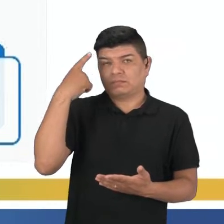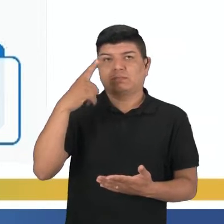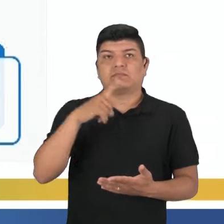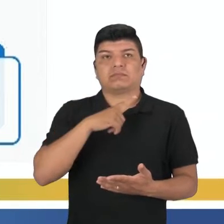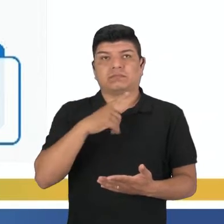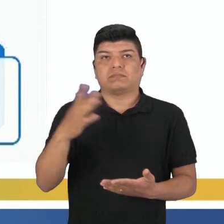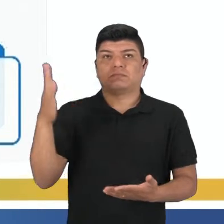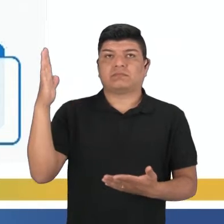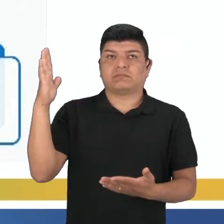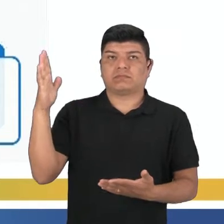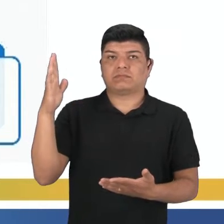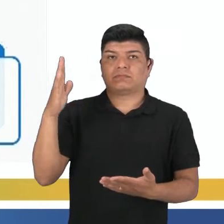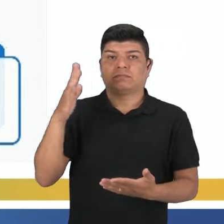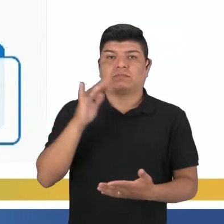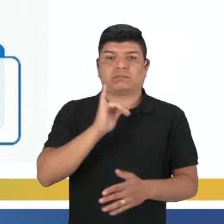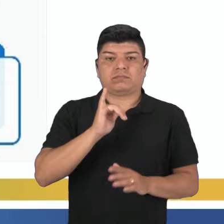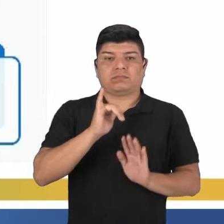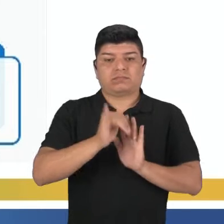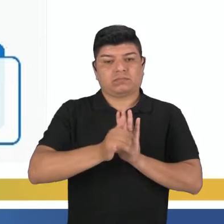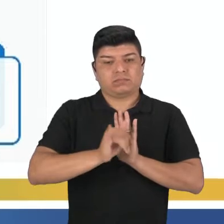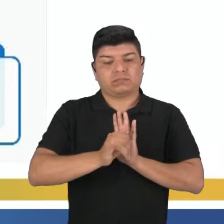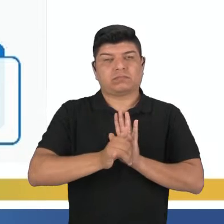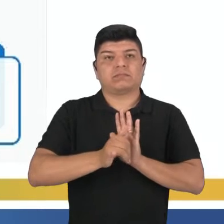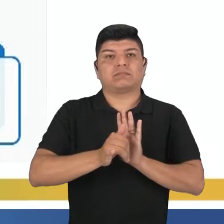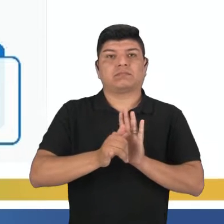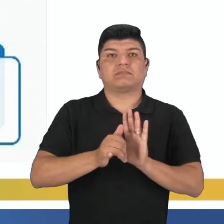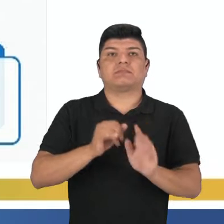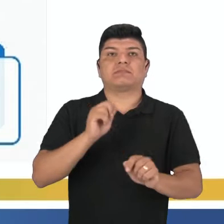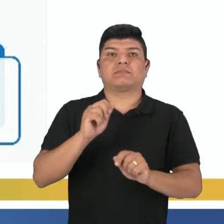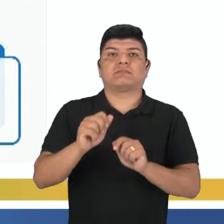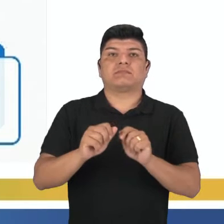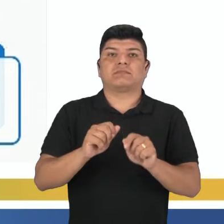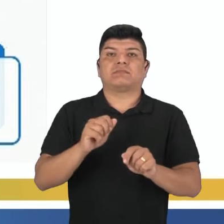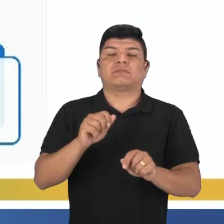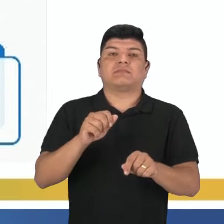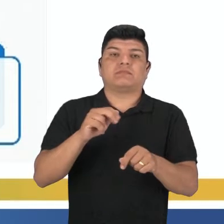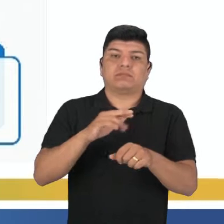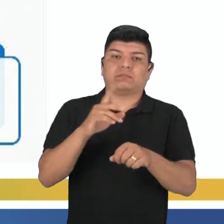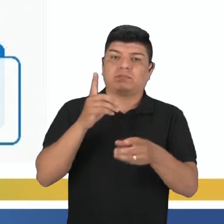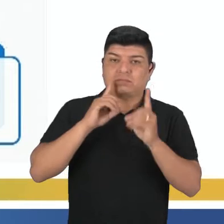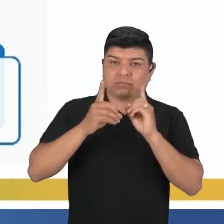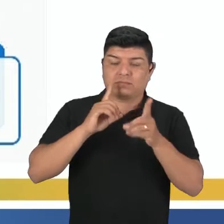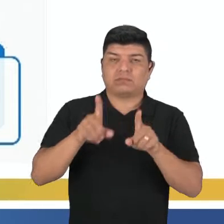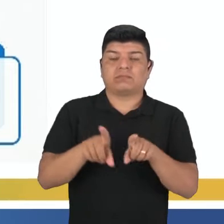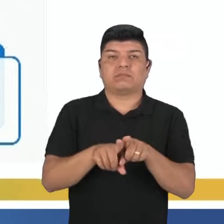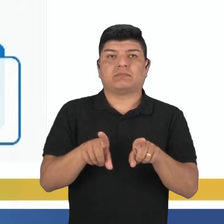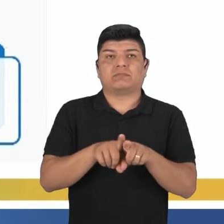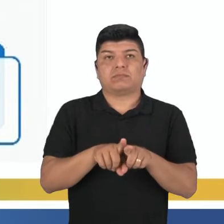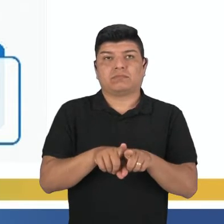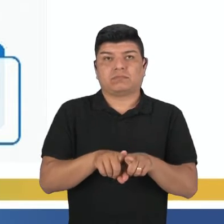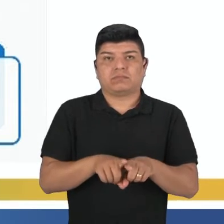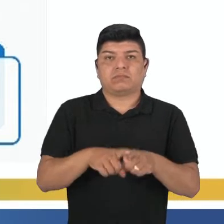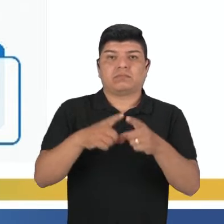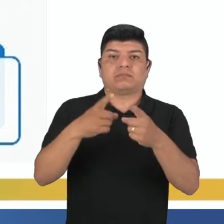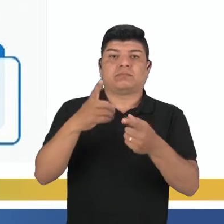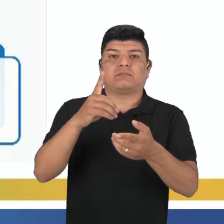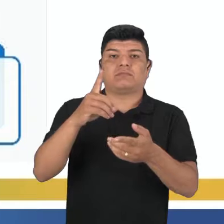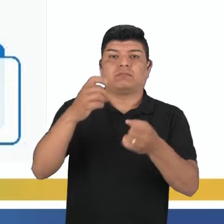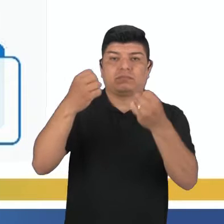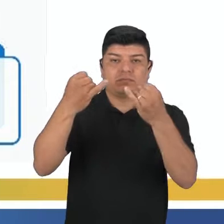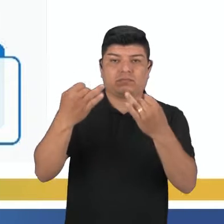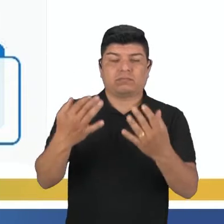ali, ó, narrativo, descritivo, expositivo, argumentativo e dialogados, né? Ou seja, narrativos,